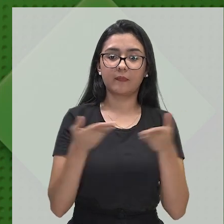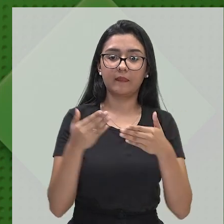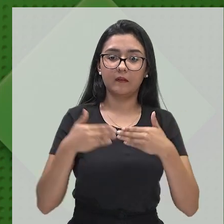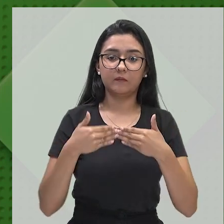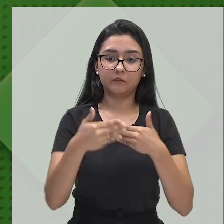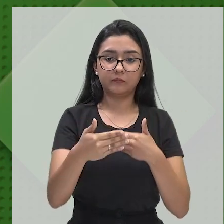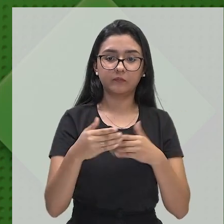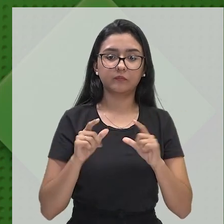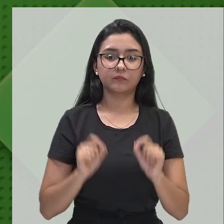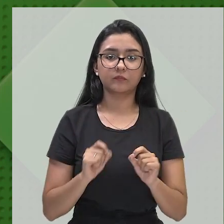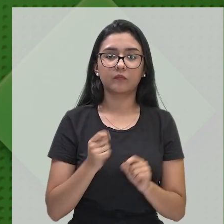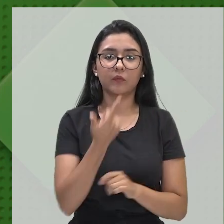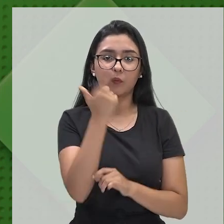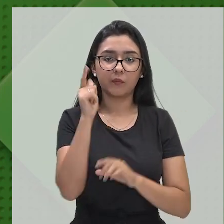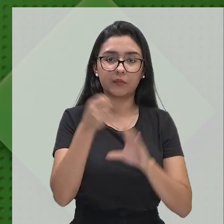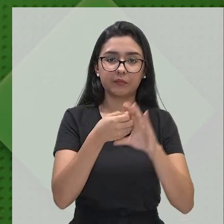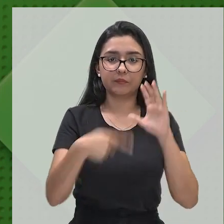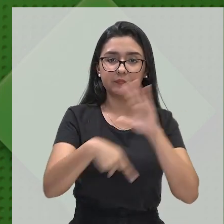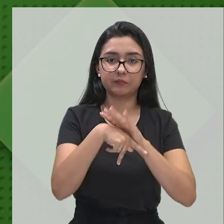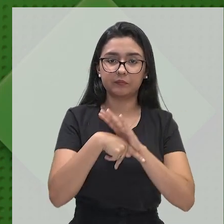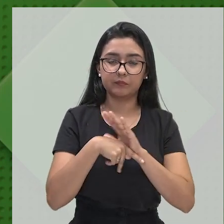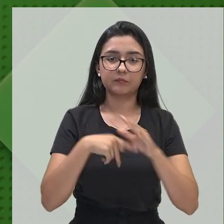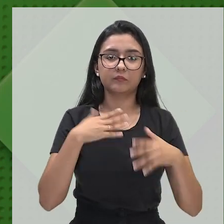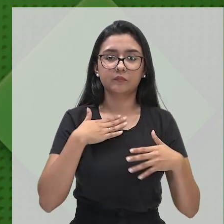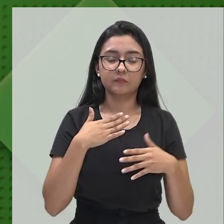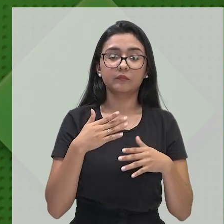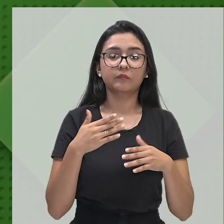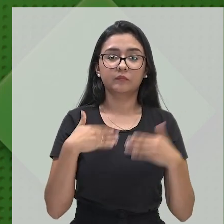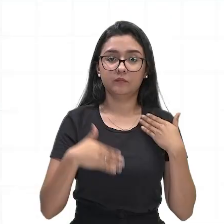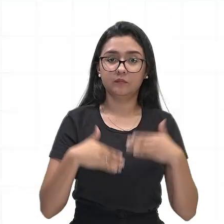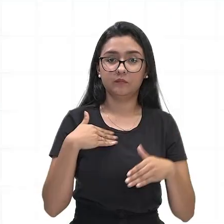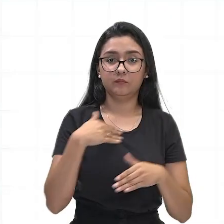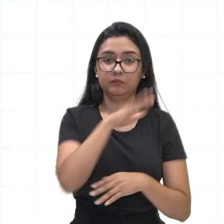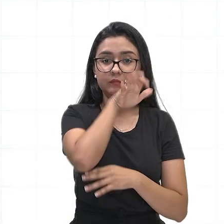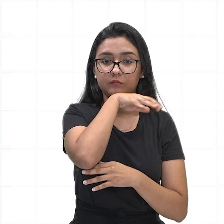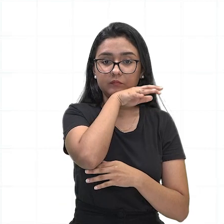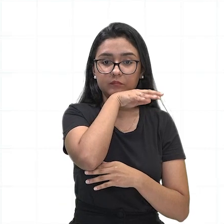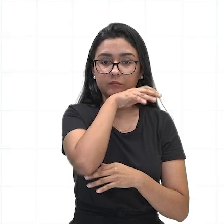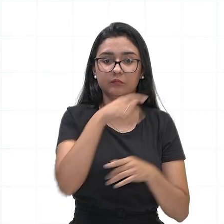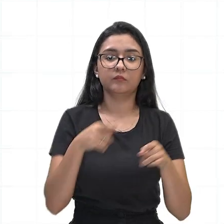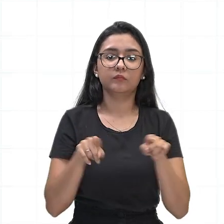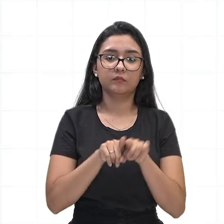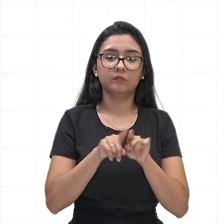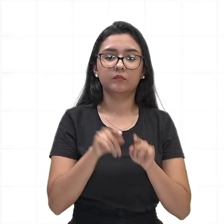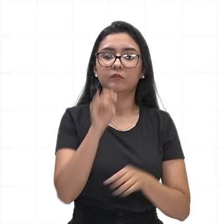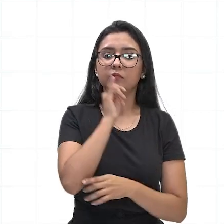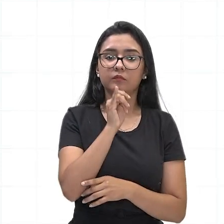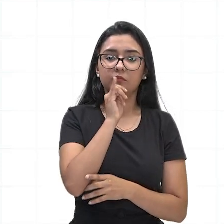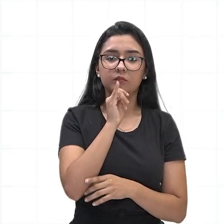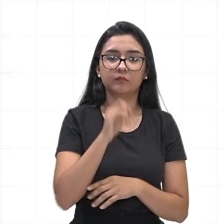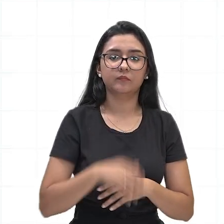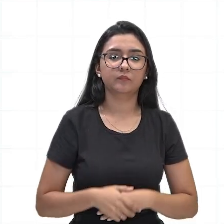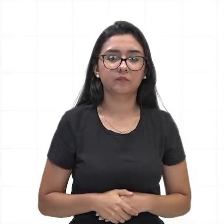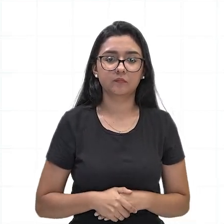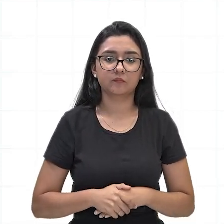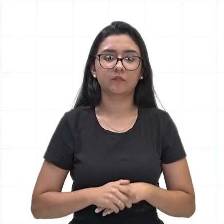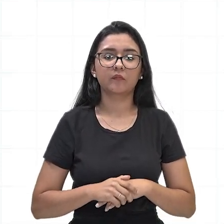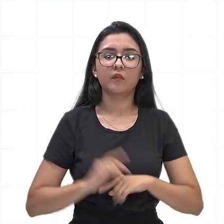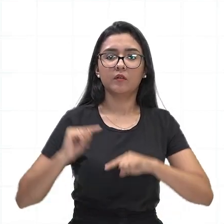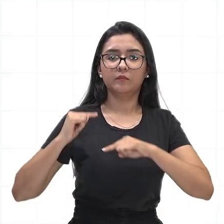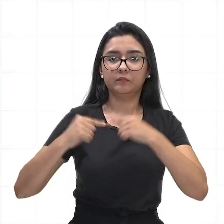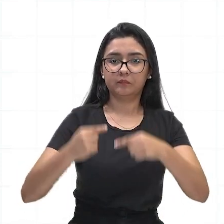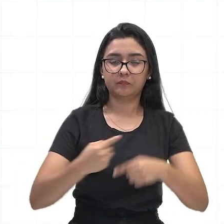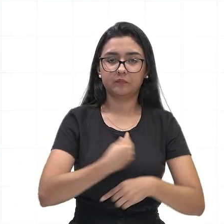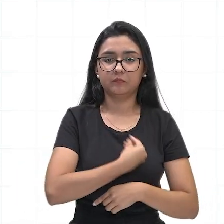vai avançar aí para ver outras características desses animais. A gente vê aí, por exemplo, a reprodução.